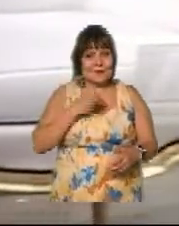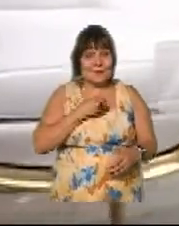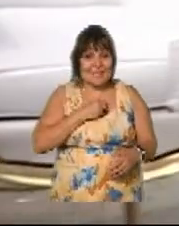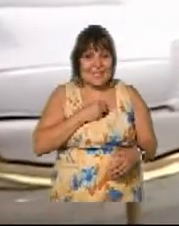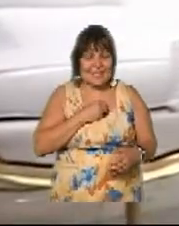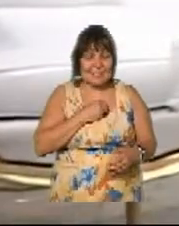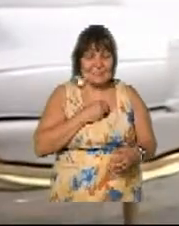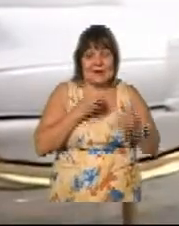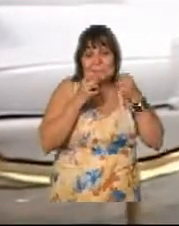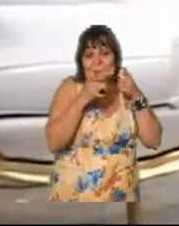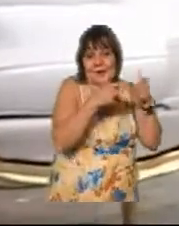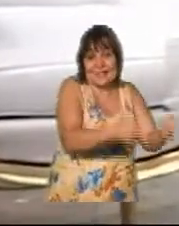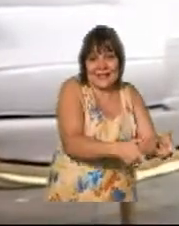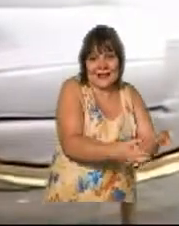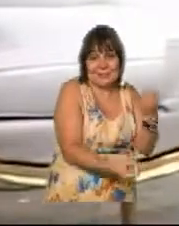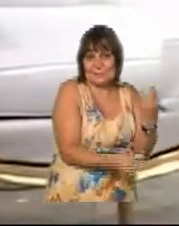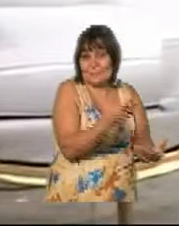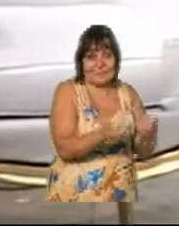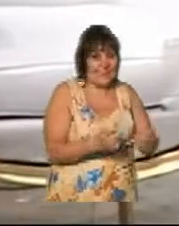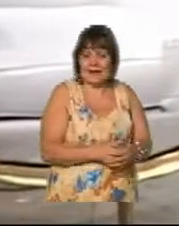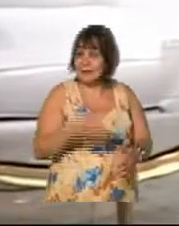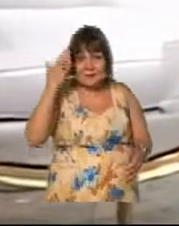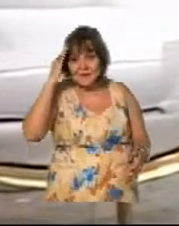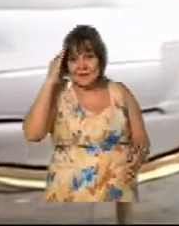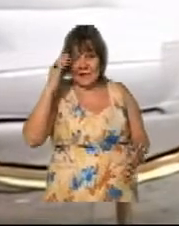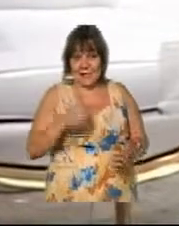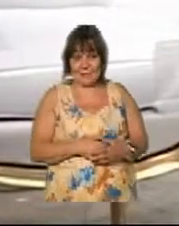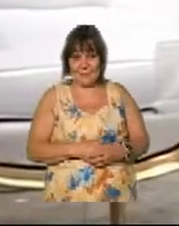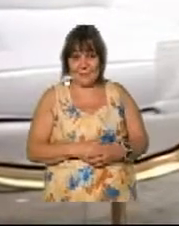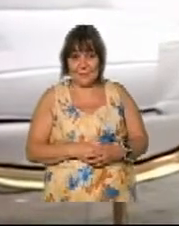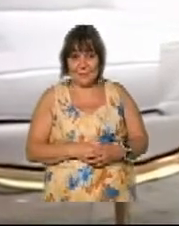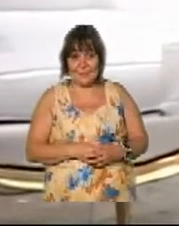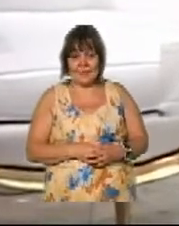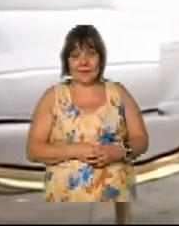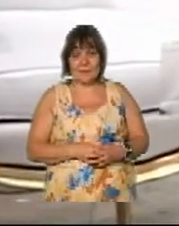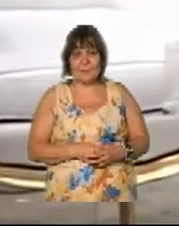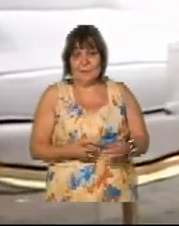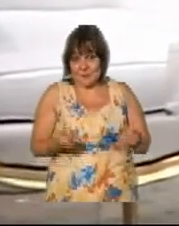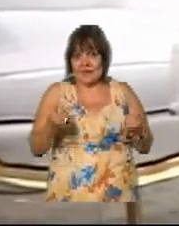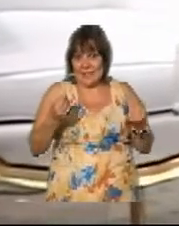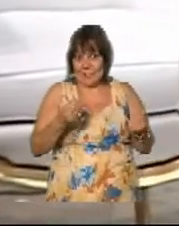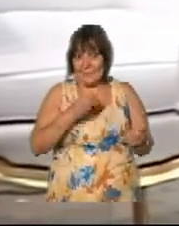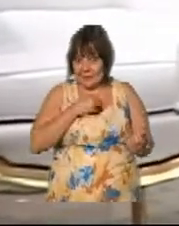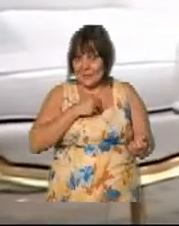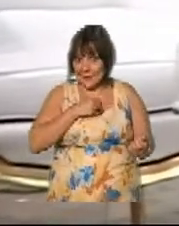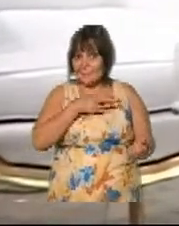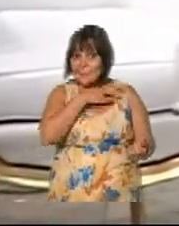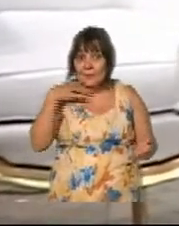pecado faz mal, do que o pecado tem um salário que é a morte. Ela